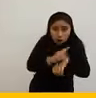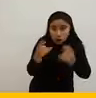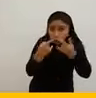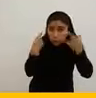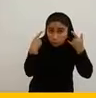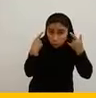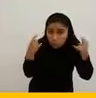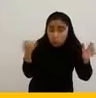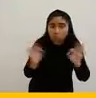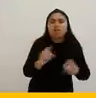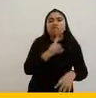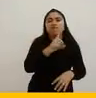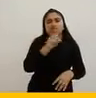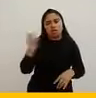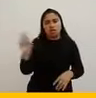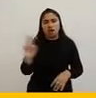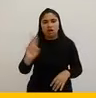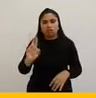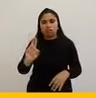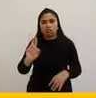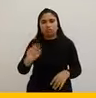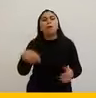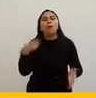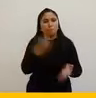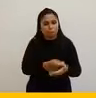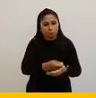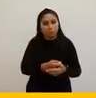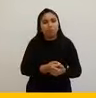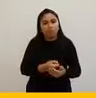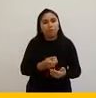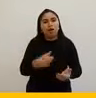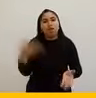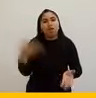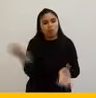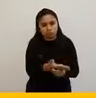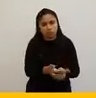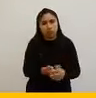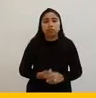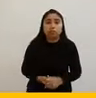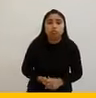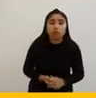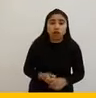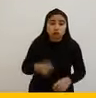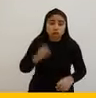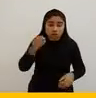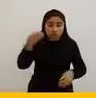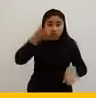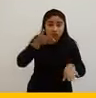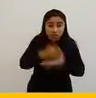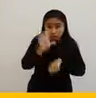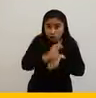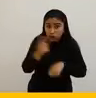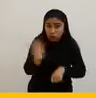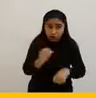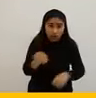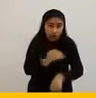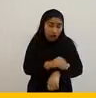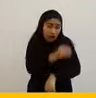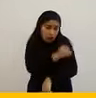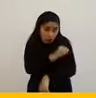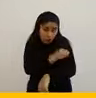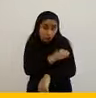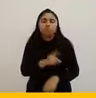facial, R$ 100 por pessoa. R$ 100 para o estabelecimento que não ofereça o álcool gel. R$ 100